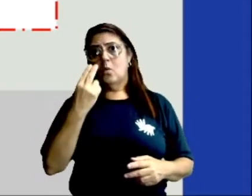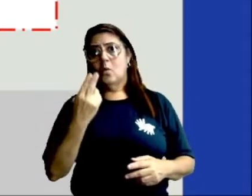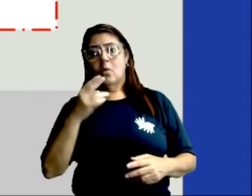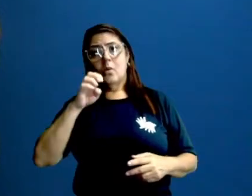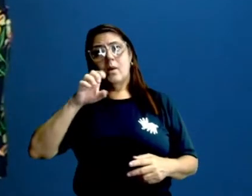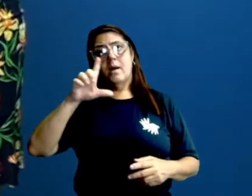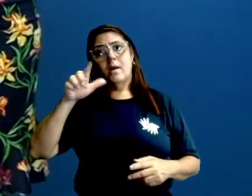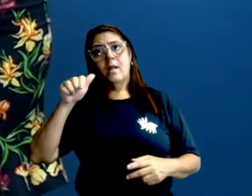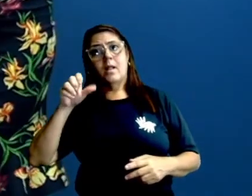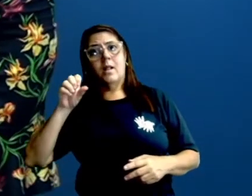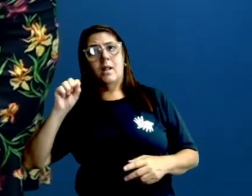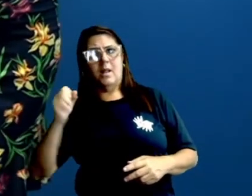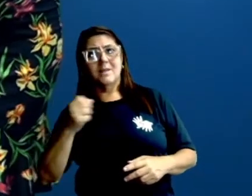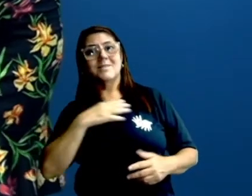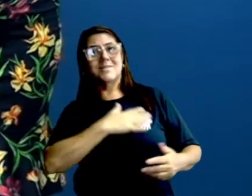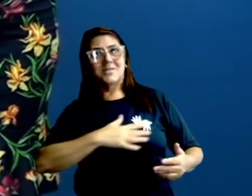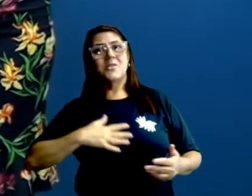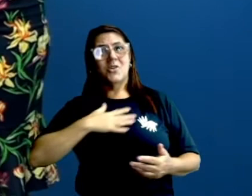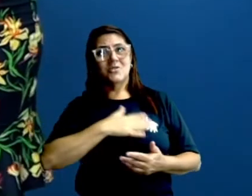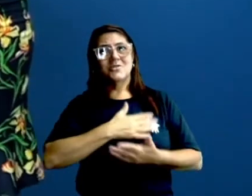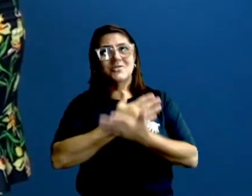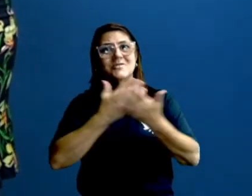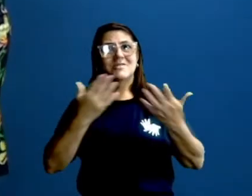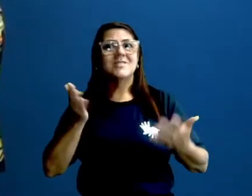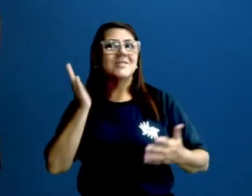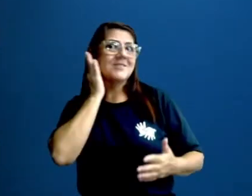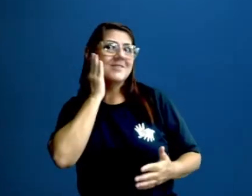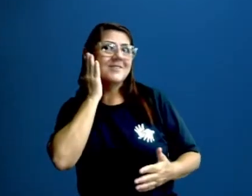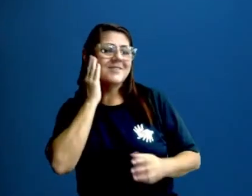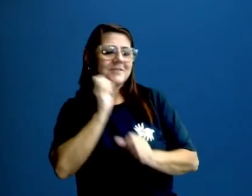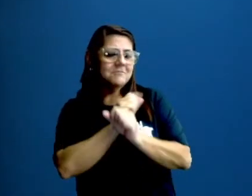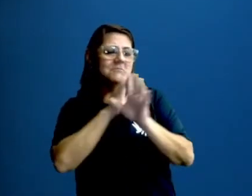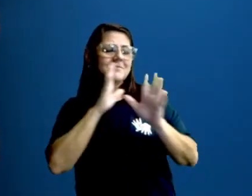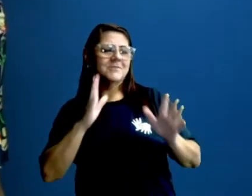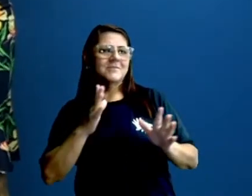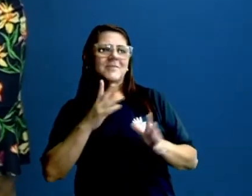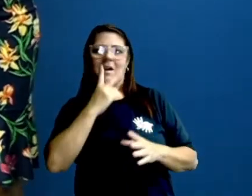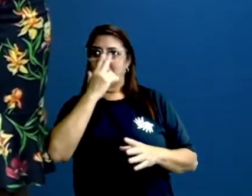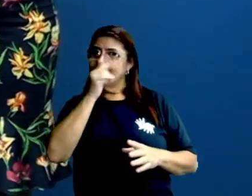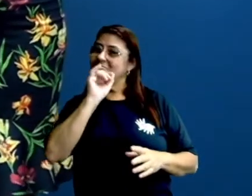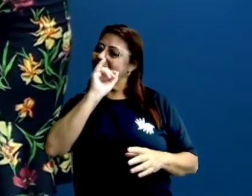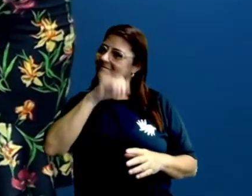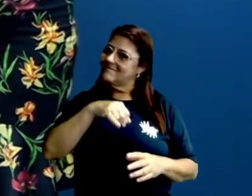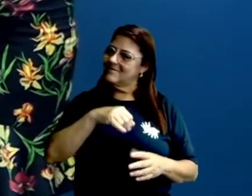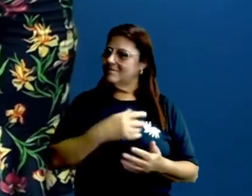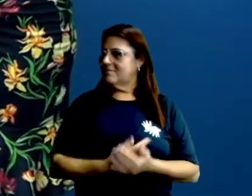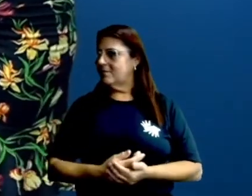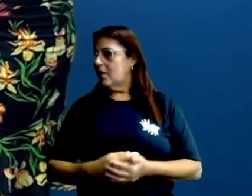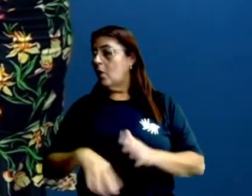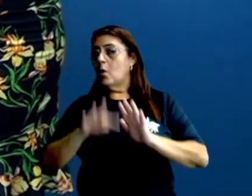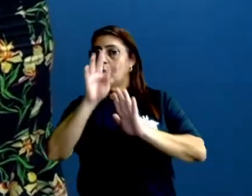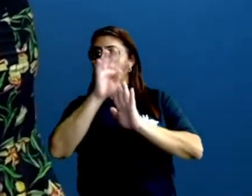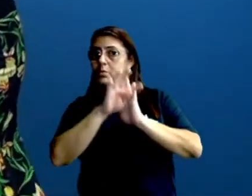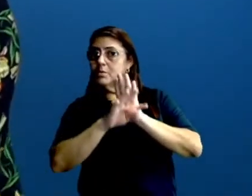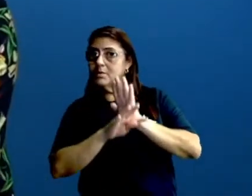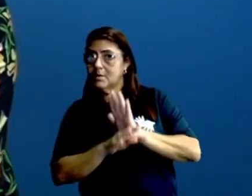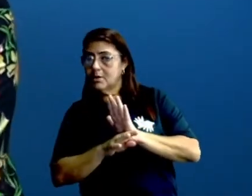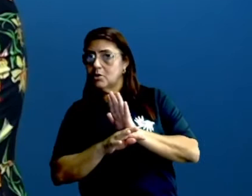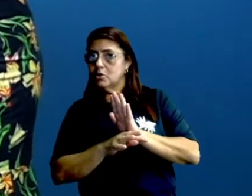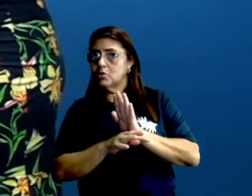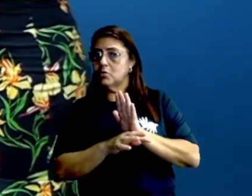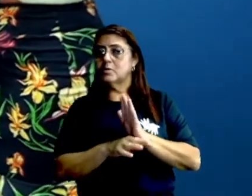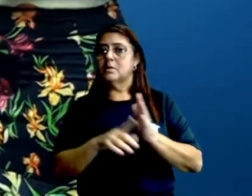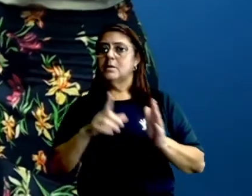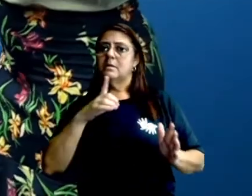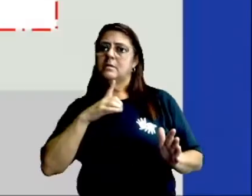E aí? Estão gostando? Estão compreendendo bem? Acredito que sim. Agora eu trouxe o mesmo texto para vocês. E